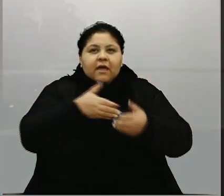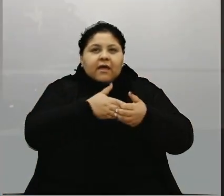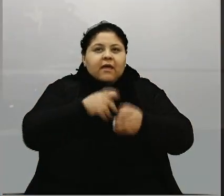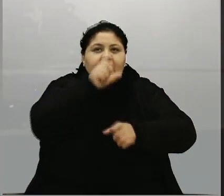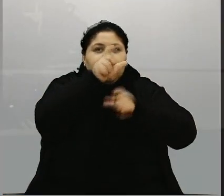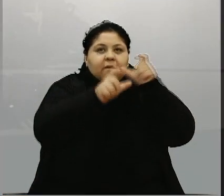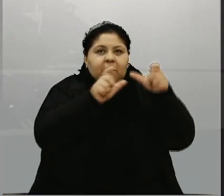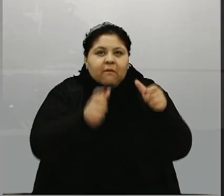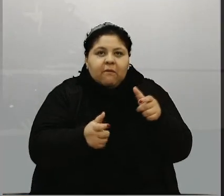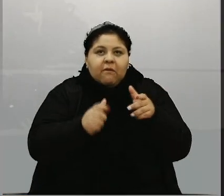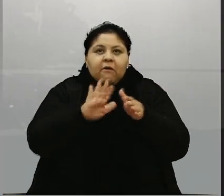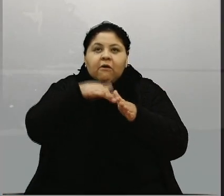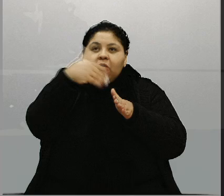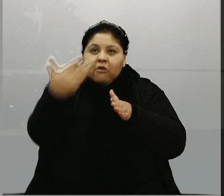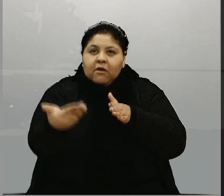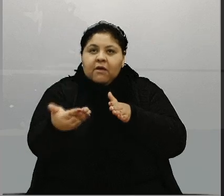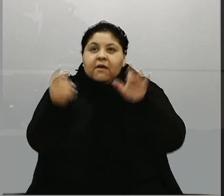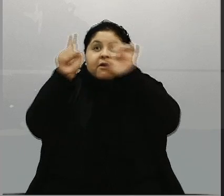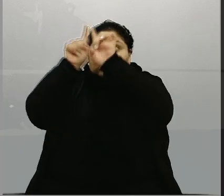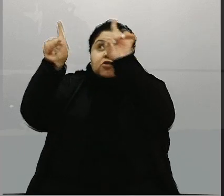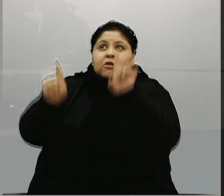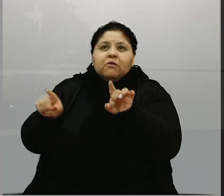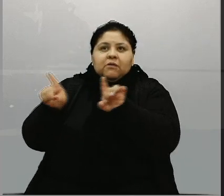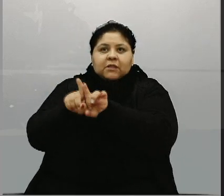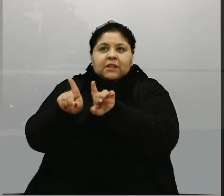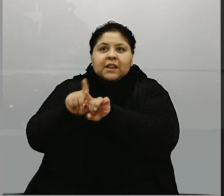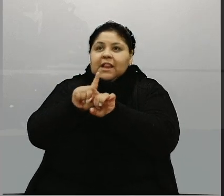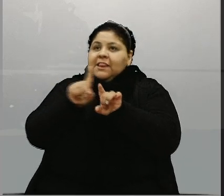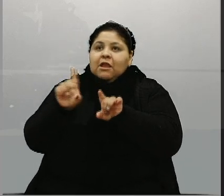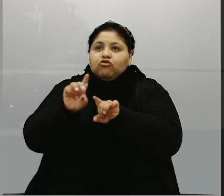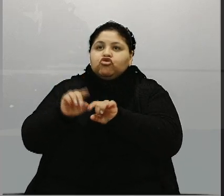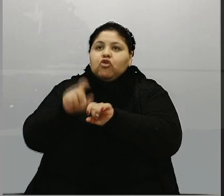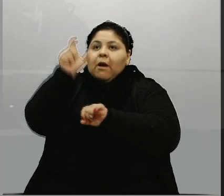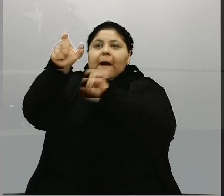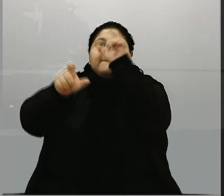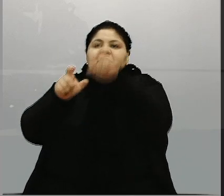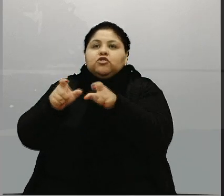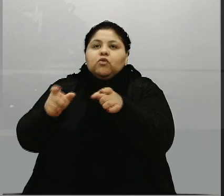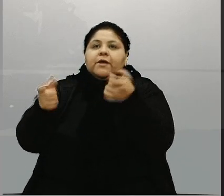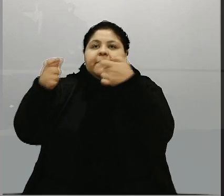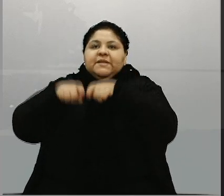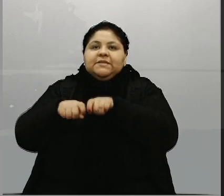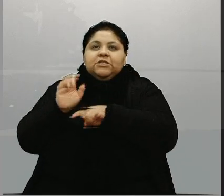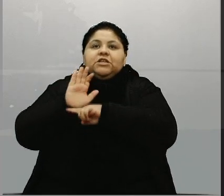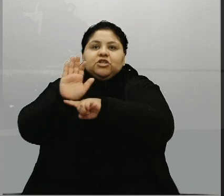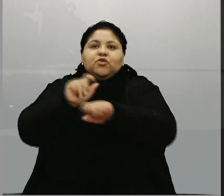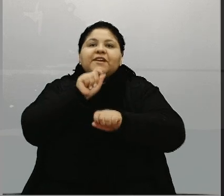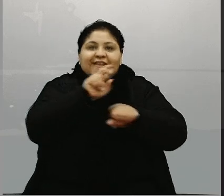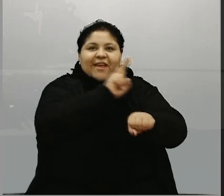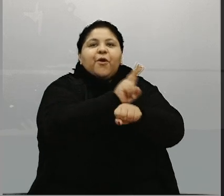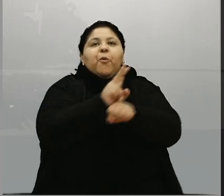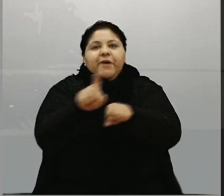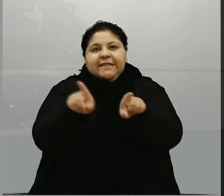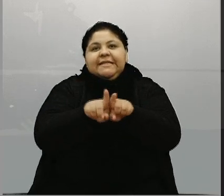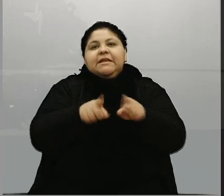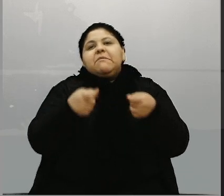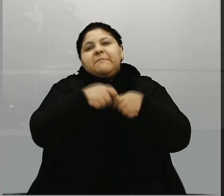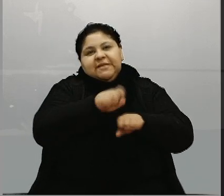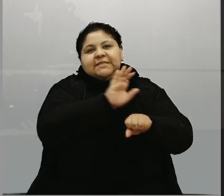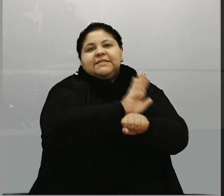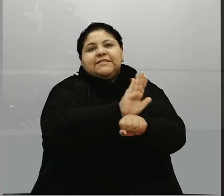internos como os colaboradores. Não é somente quem está internado que precisa de ajuda, quem cuida também precisa de